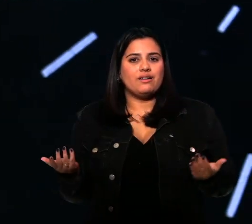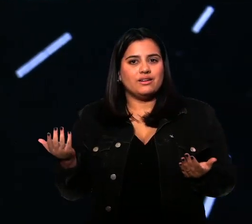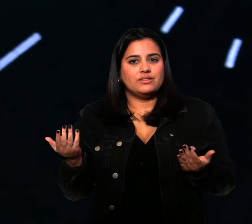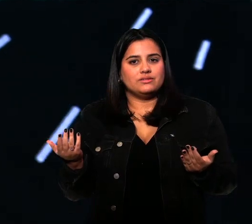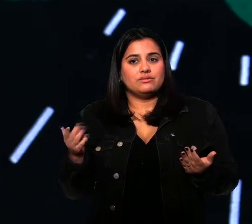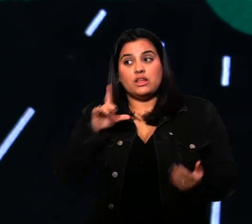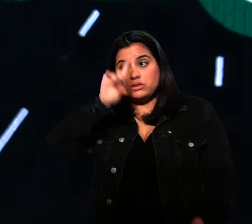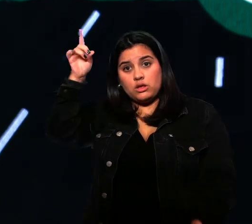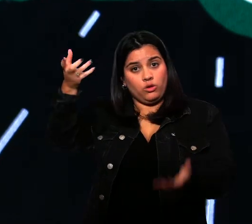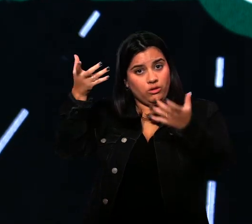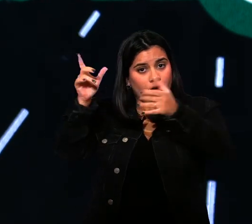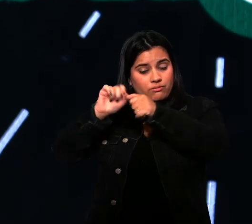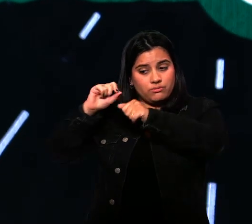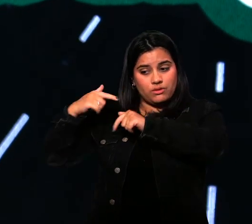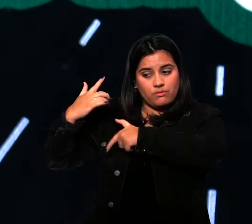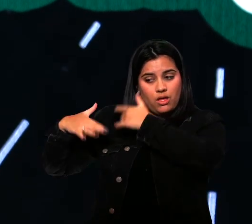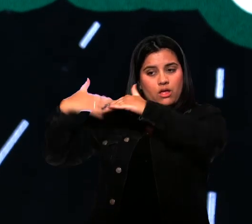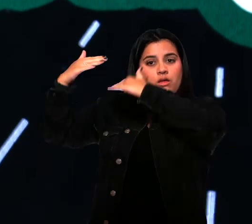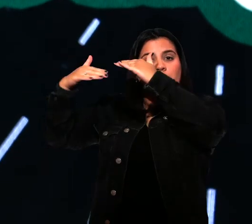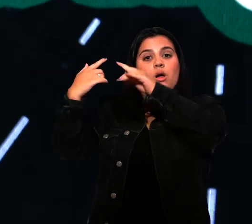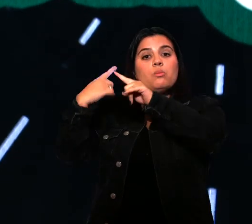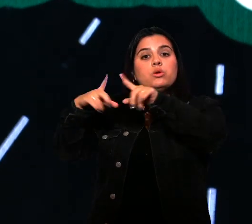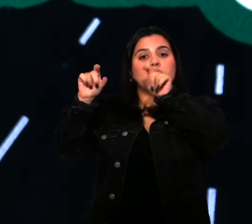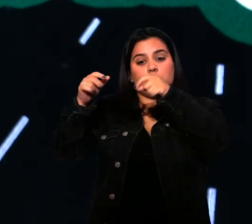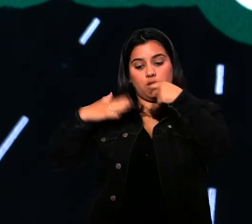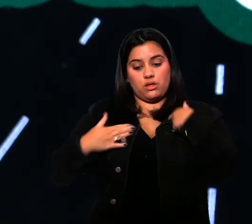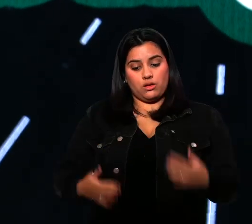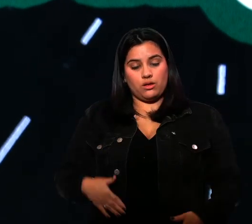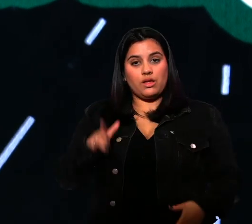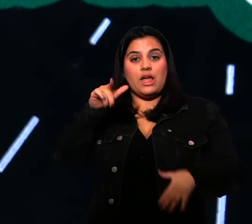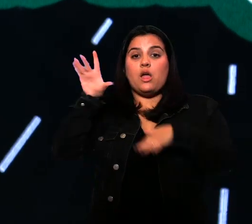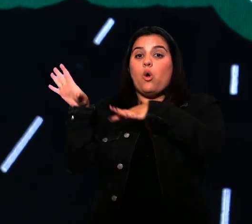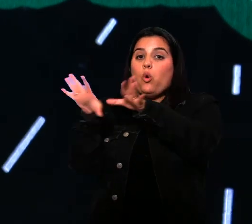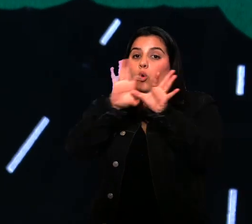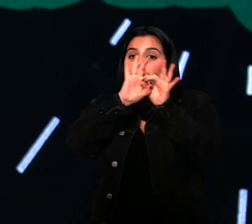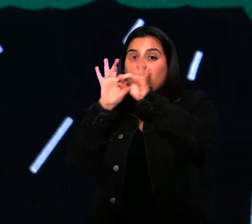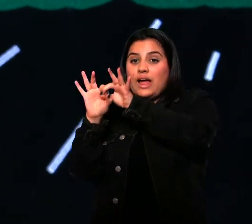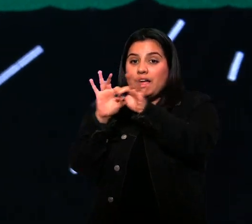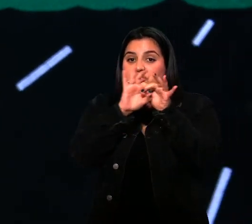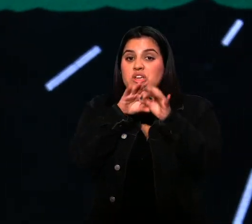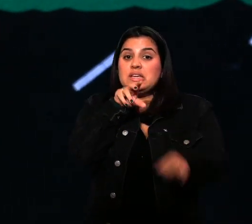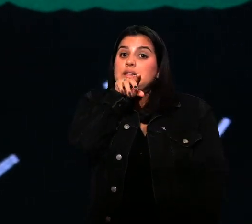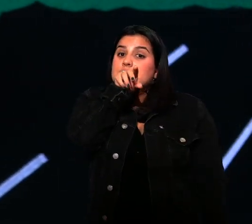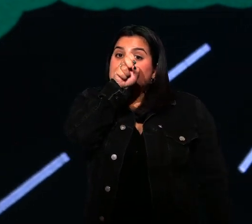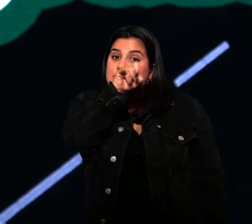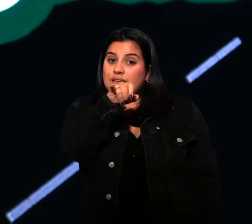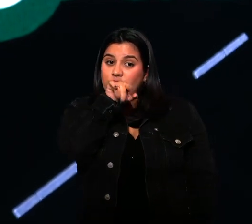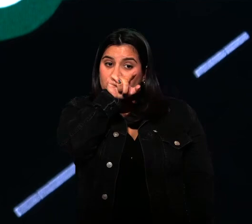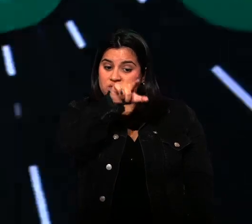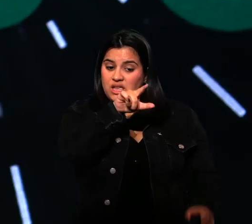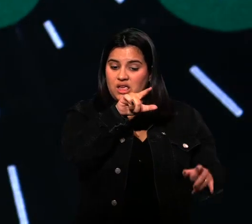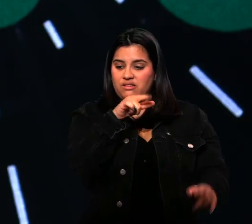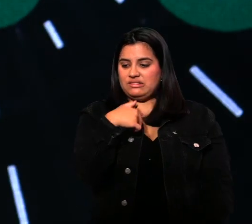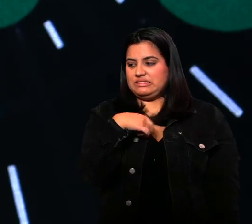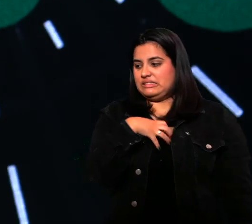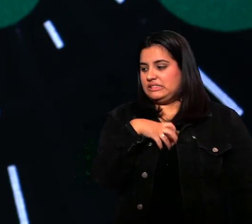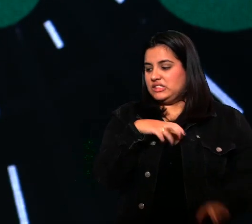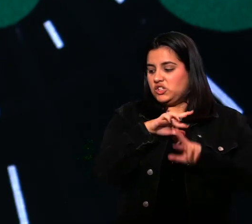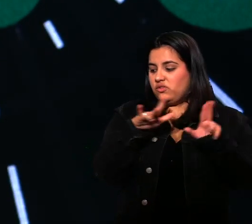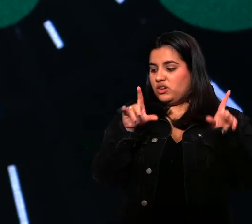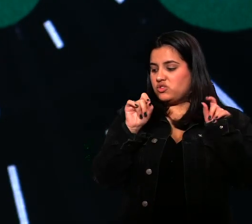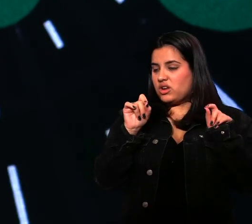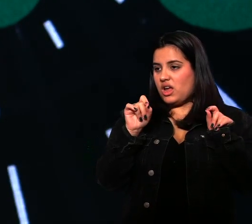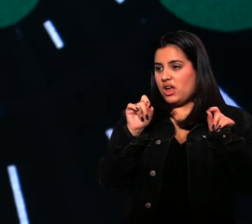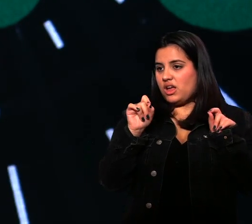Deus quer fazer, porque o corpo de Cristo avança, mas ele avança em unidade, e se você não está no mesmo pique do resto do corpo de Cristo, o corpo